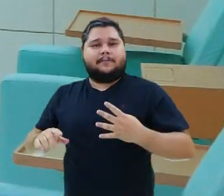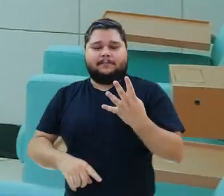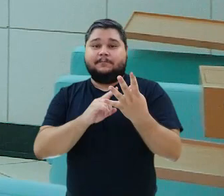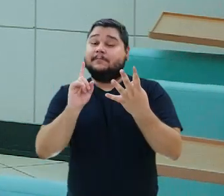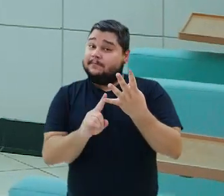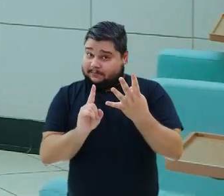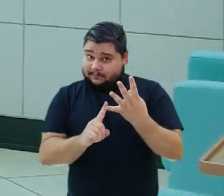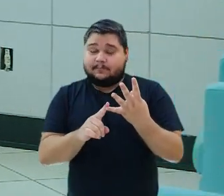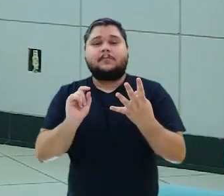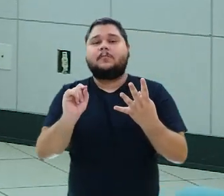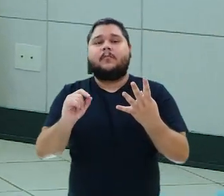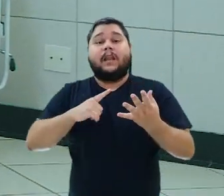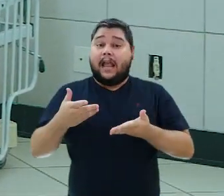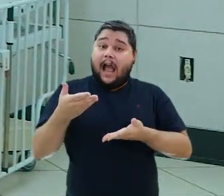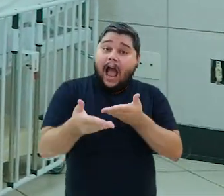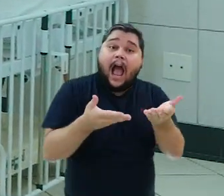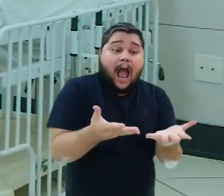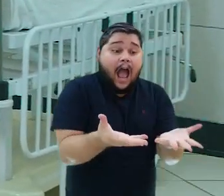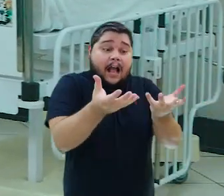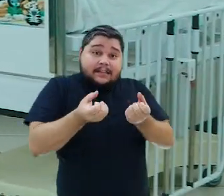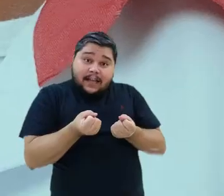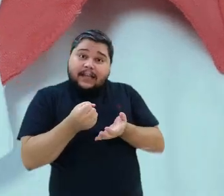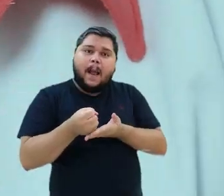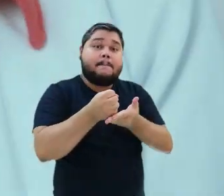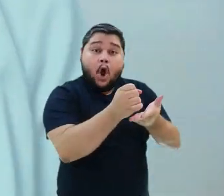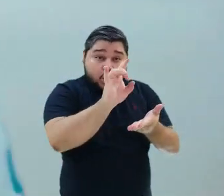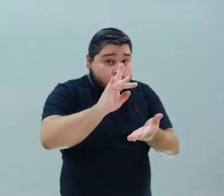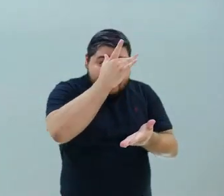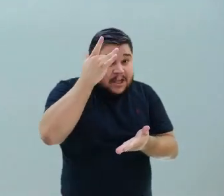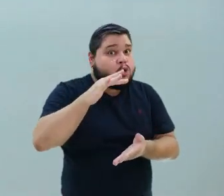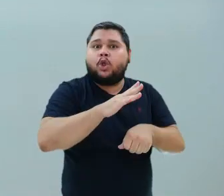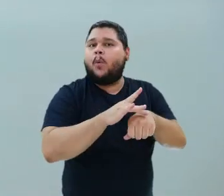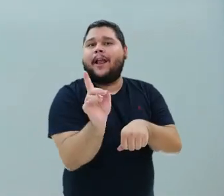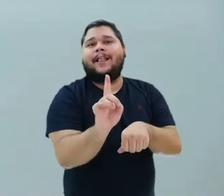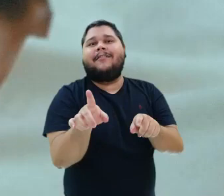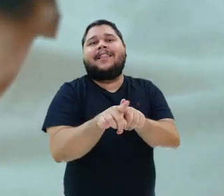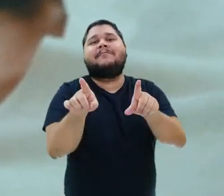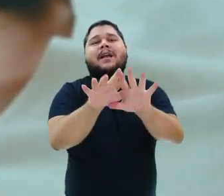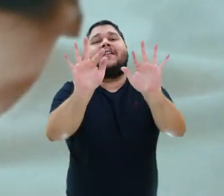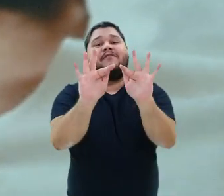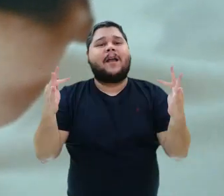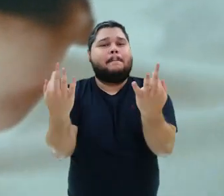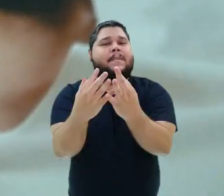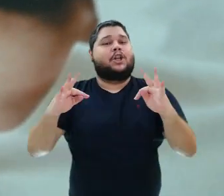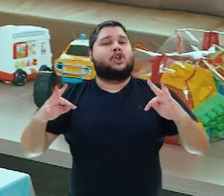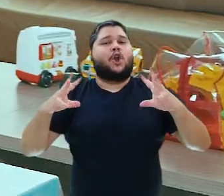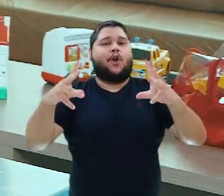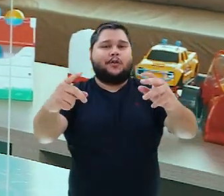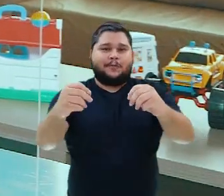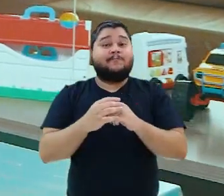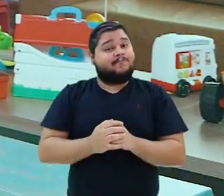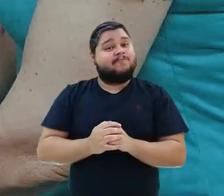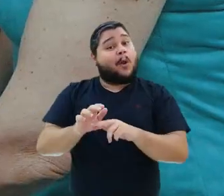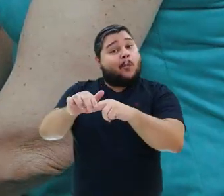ambientes organizados, seguros e confortáveis, serviços de acolhimento e apoio, não só para os pacientes, mas também